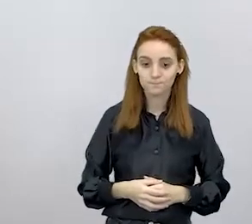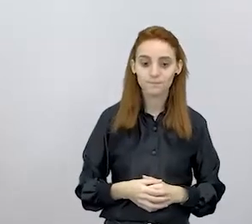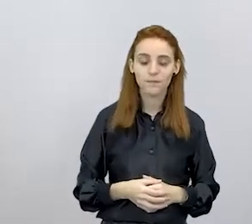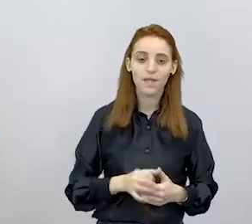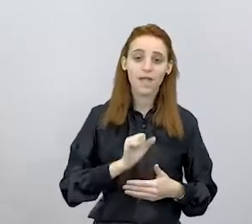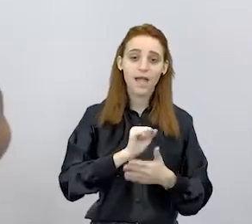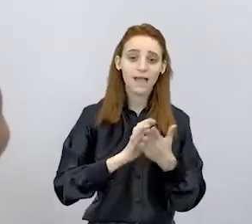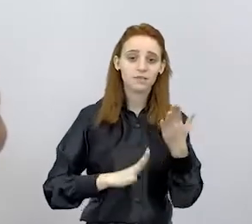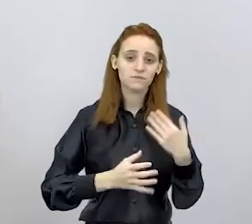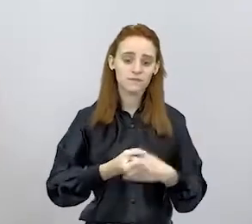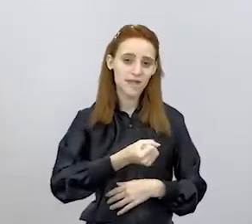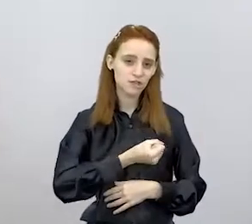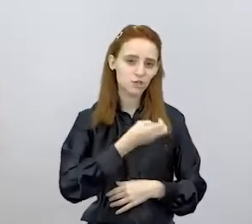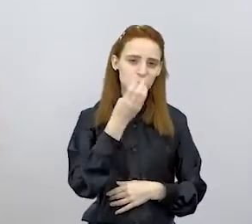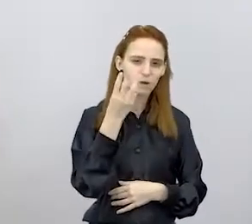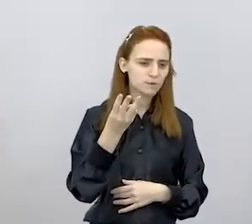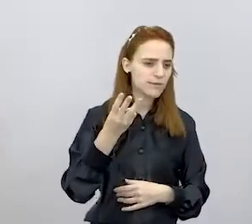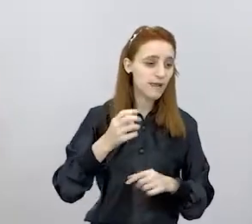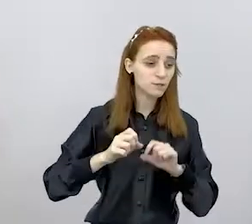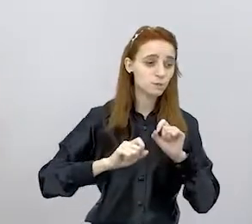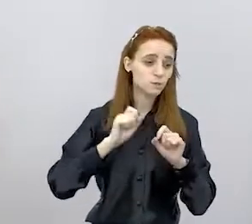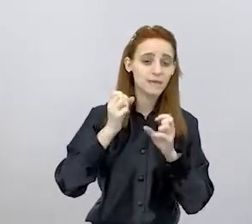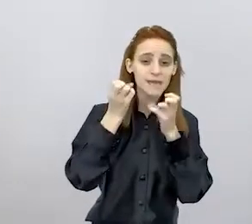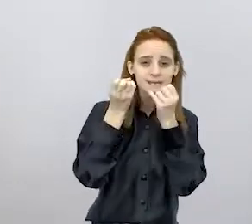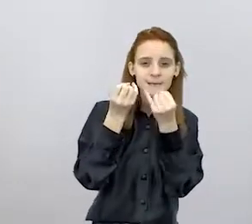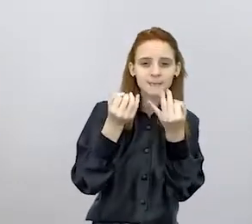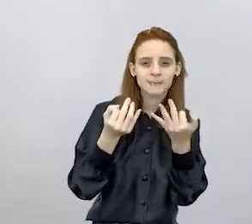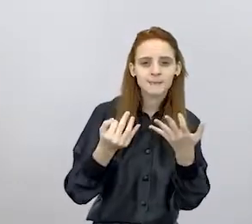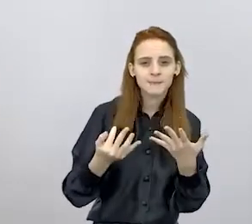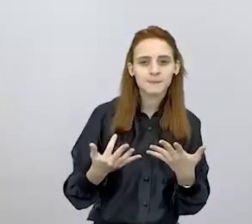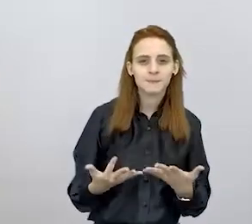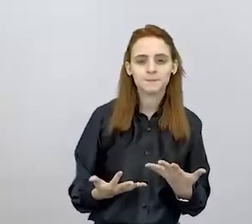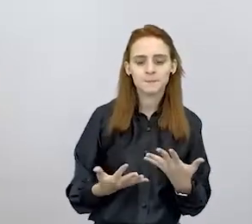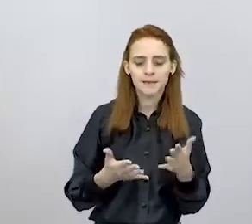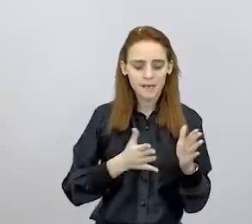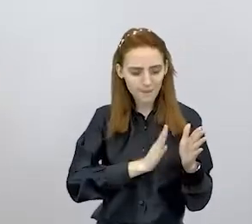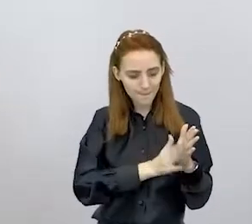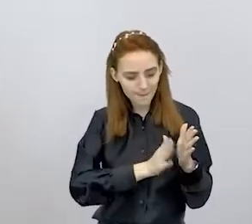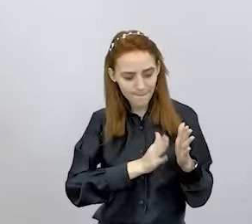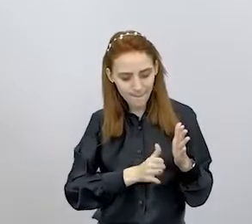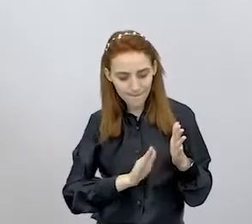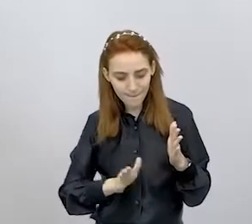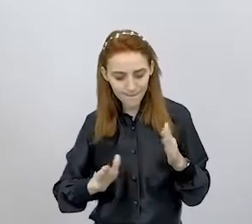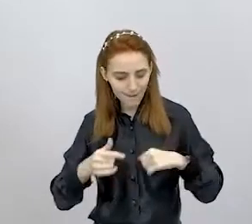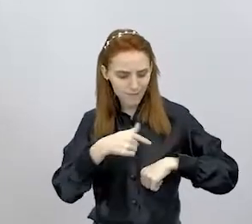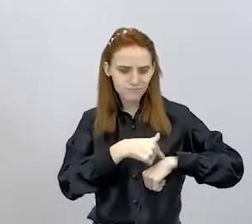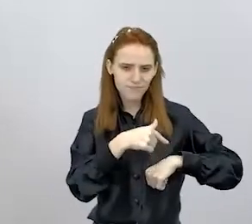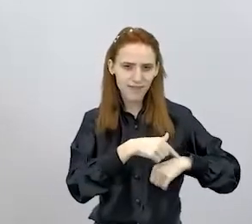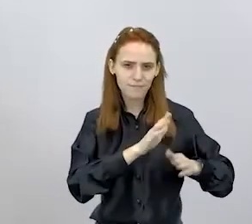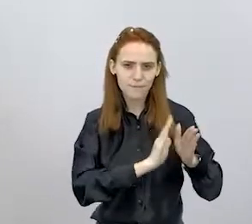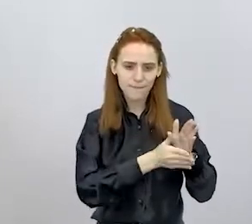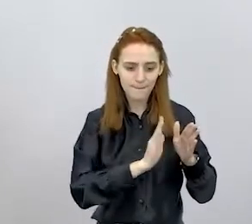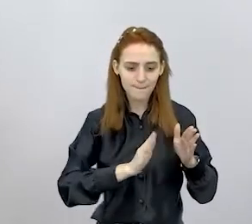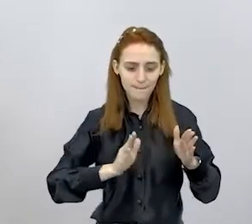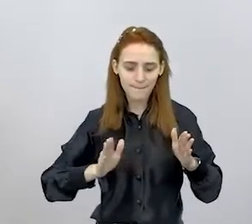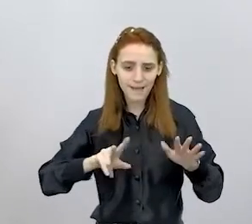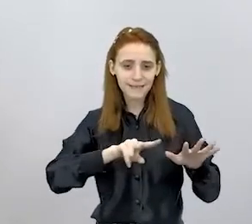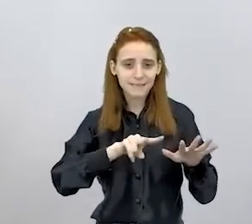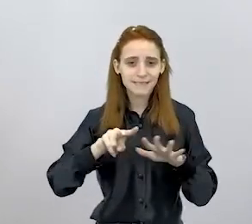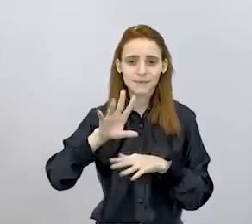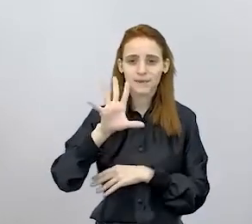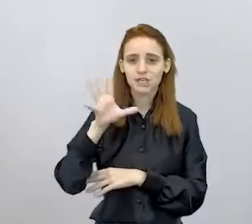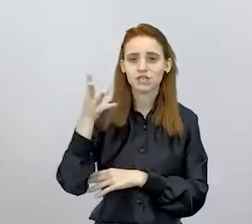Nós explicamos de uma maneira bem cronológica os caminhos que levaram à Semana de Arte Moderna de